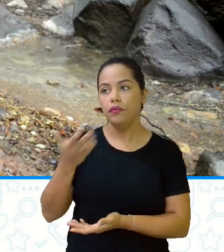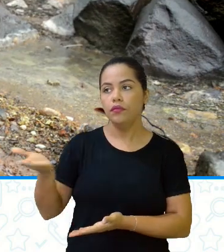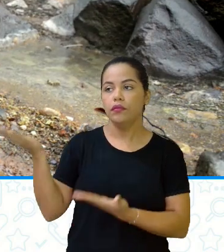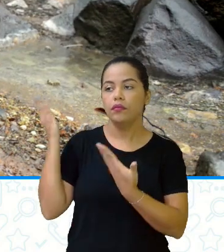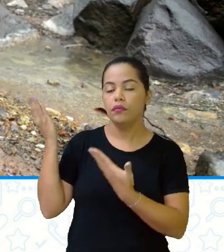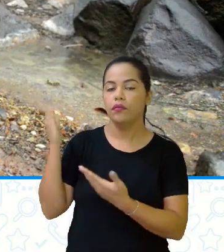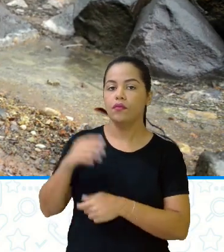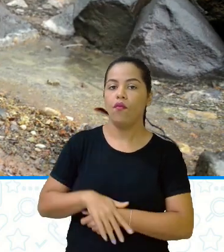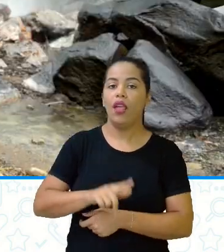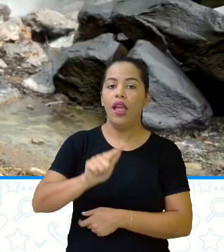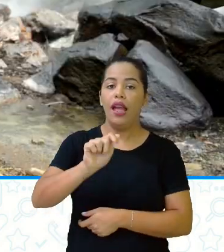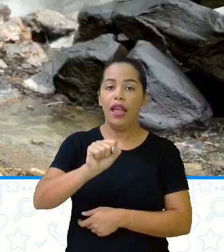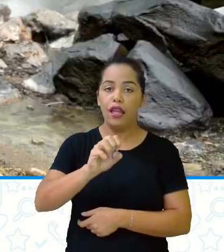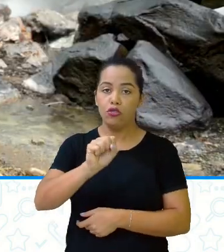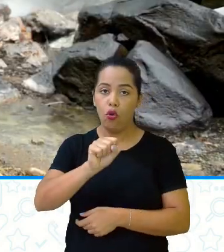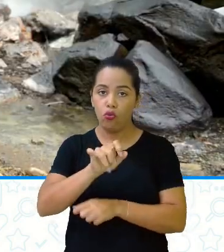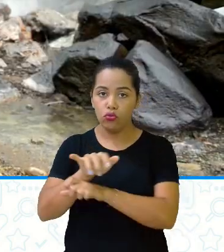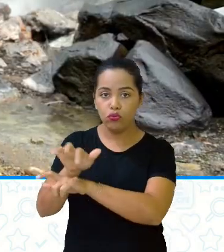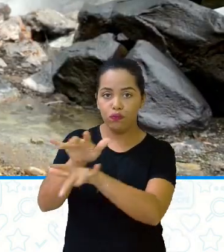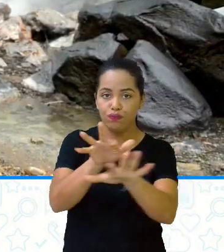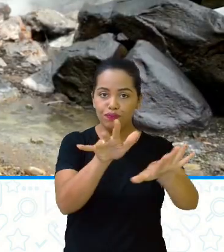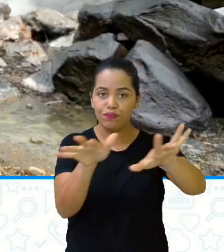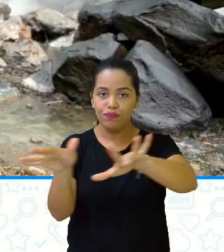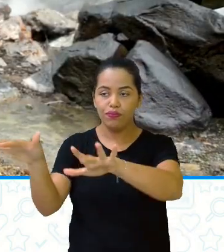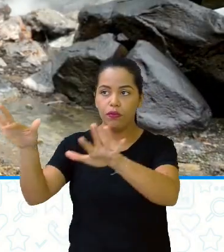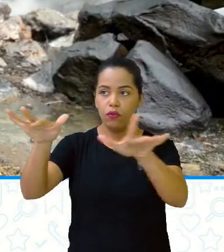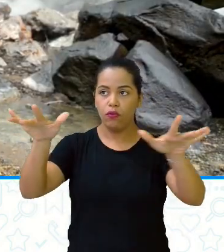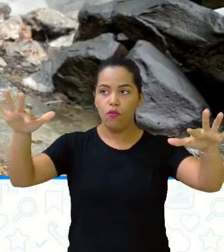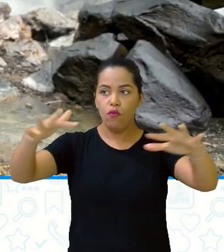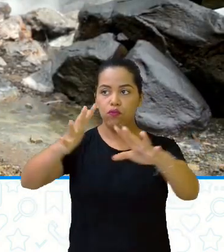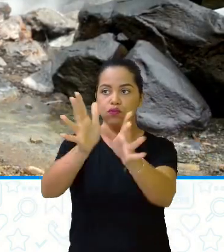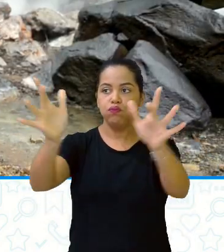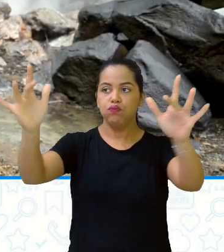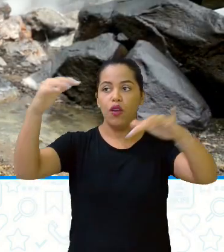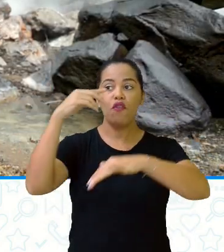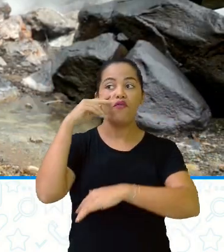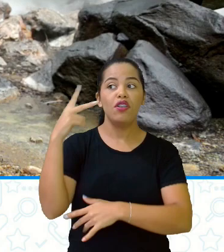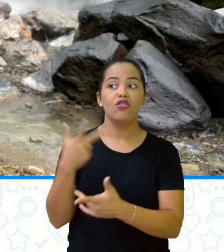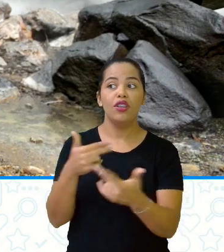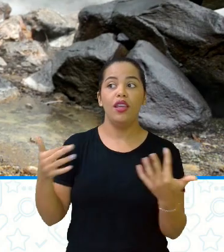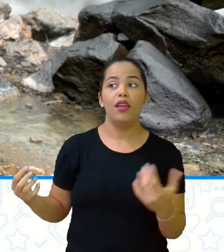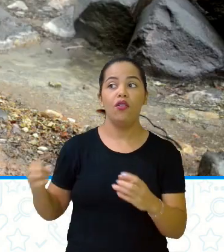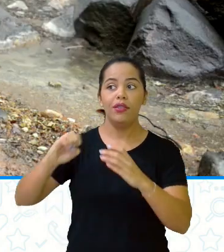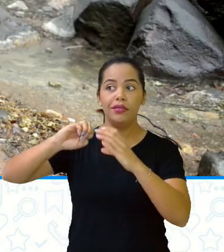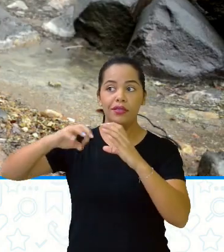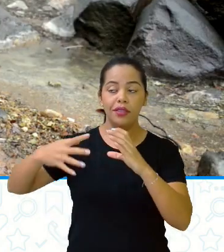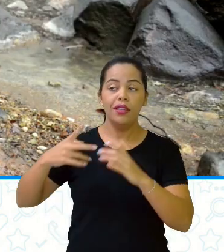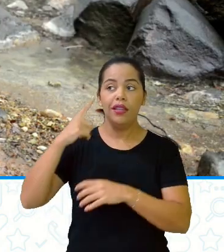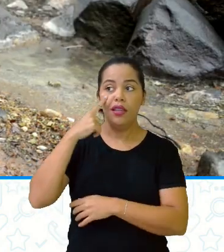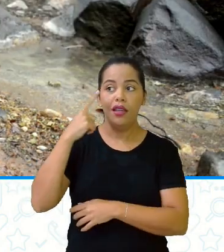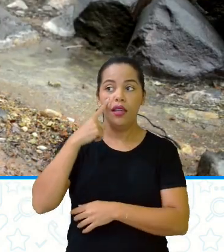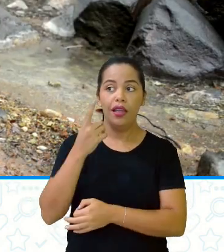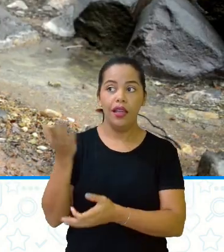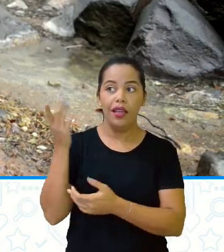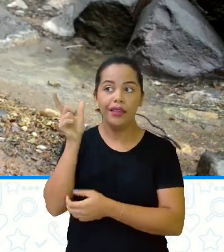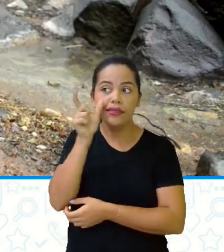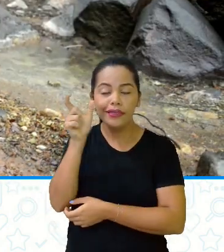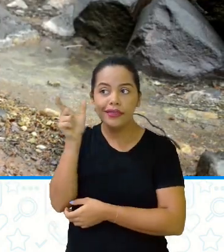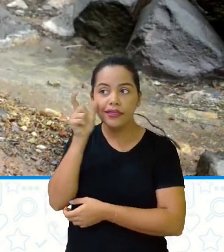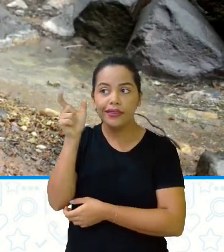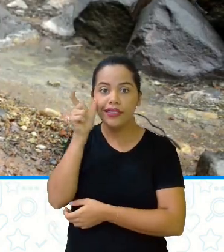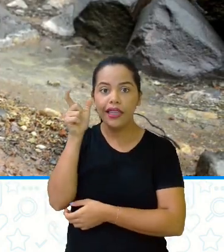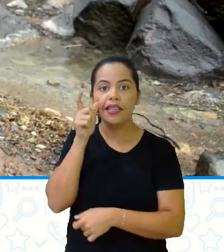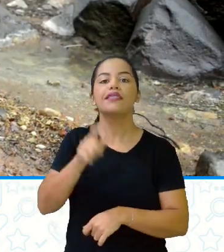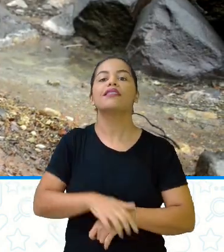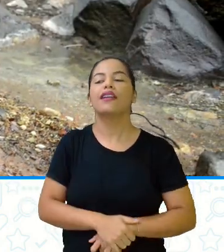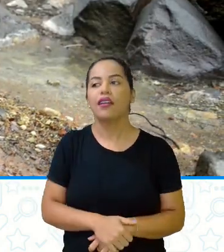gasoso. Gente, olha só o gasoso. Vê só que interessante que eu estou vendo aqui nos geysers. Que olha só,